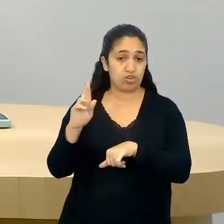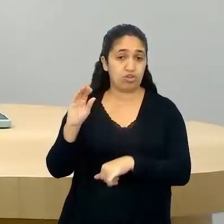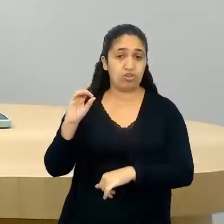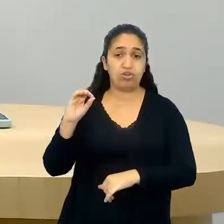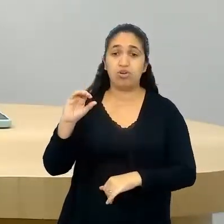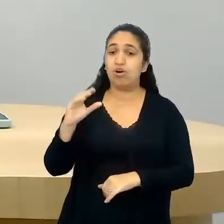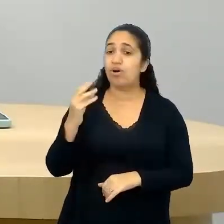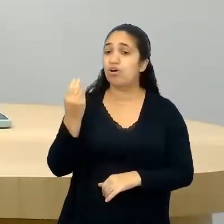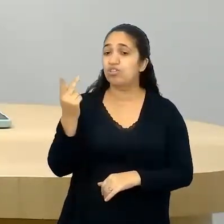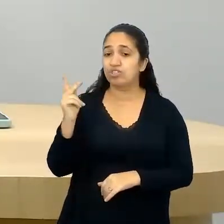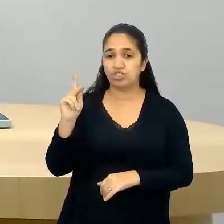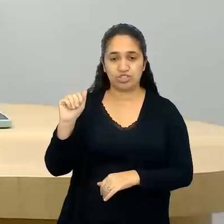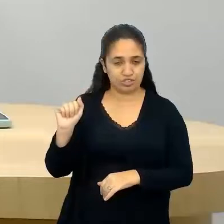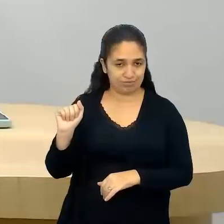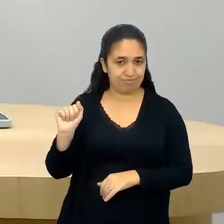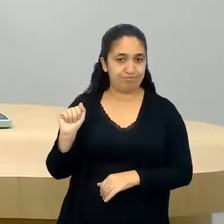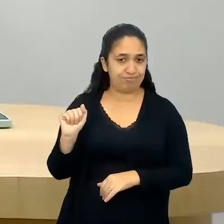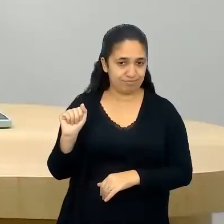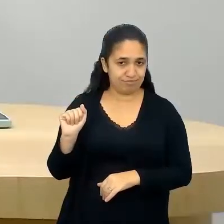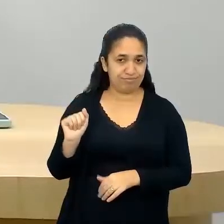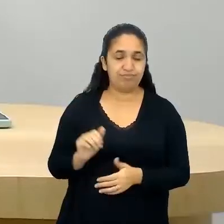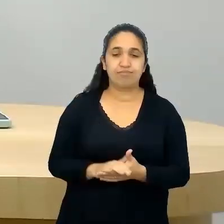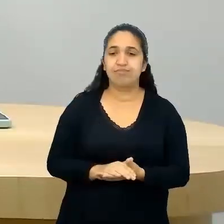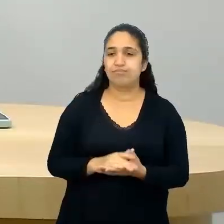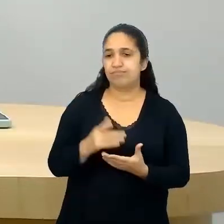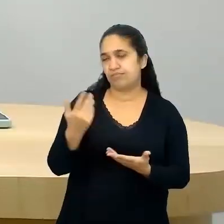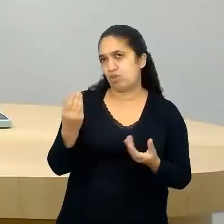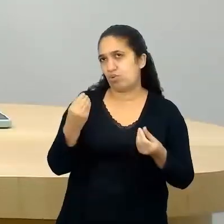lembrar que a rocha matriz é uma rocha que não tem nenhuma